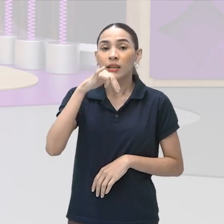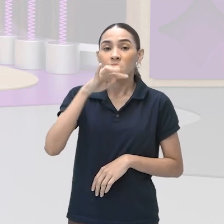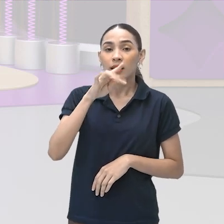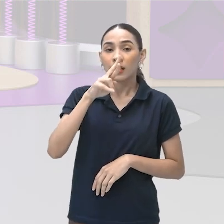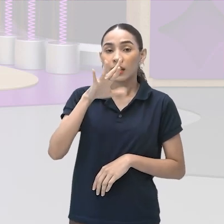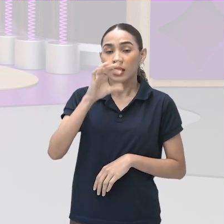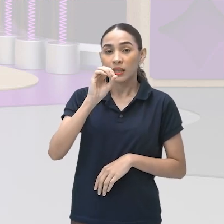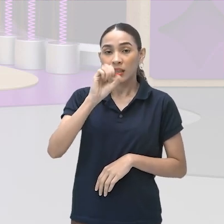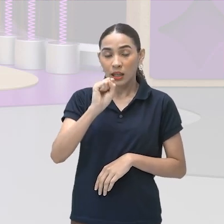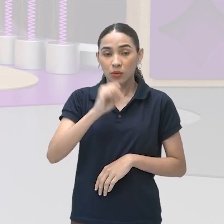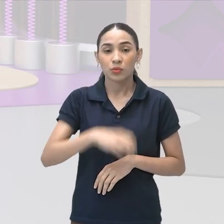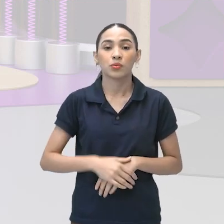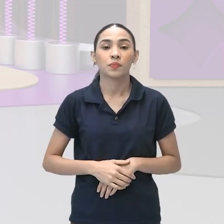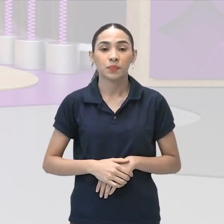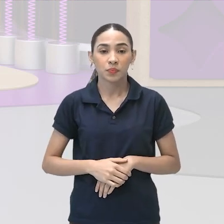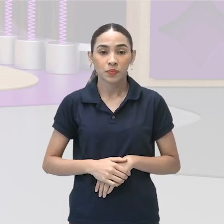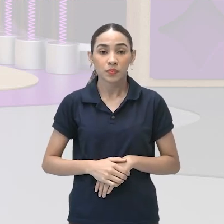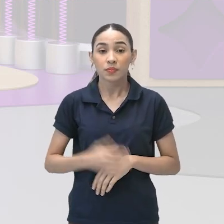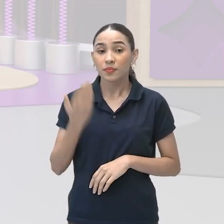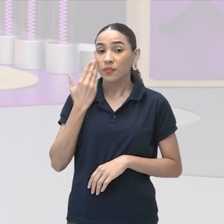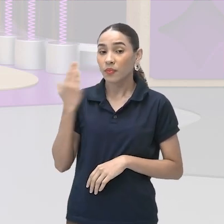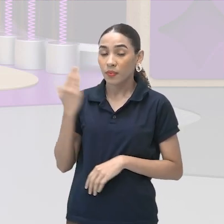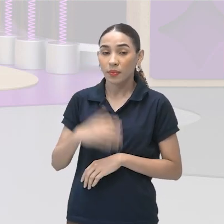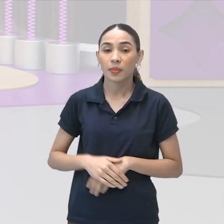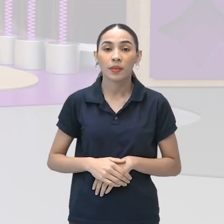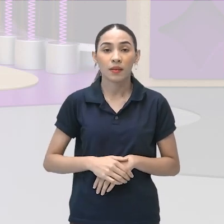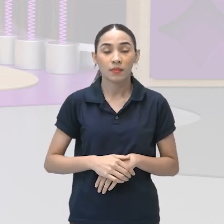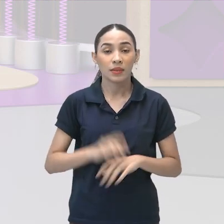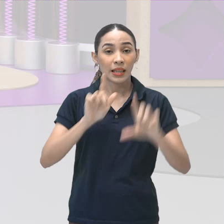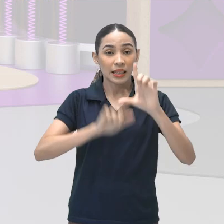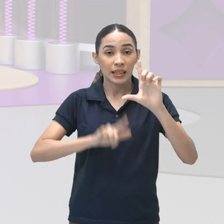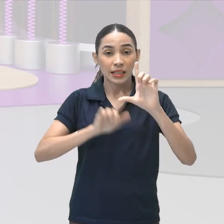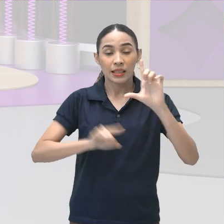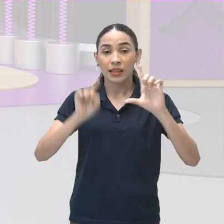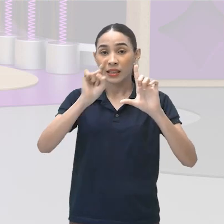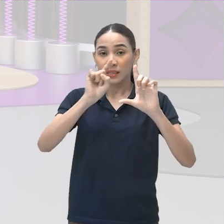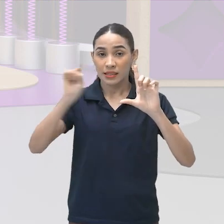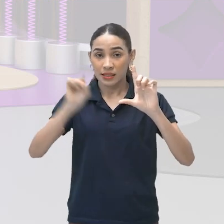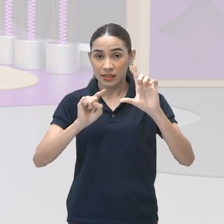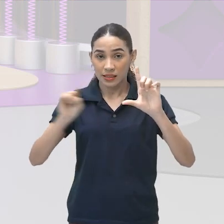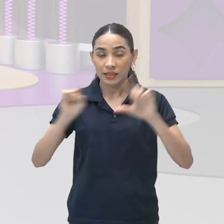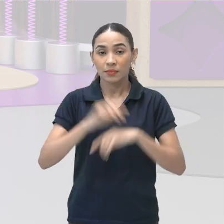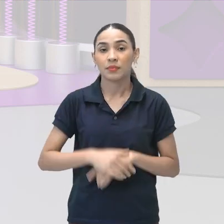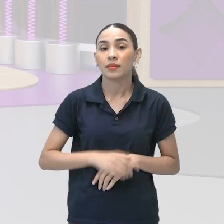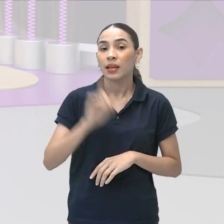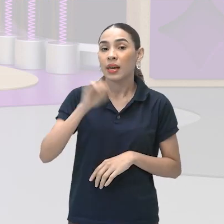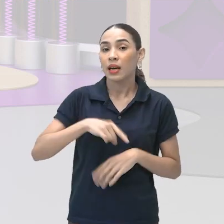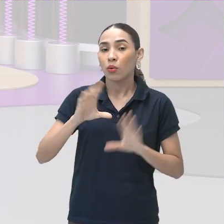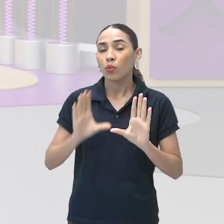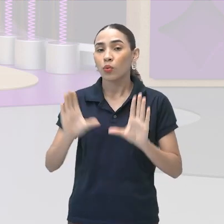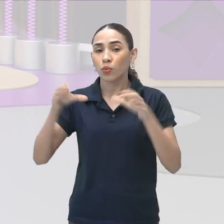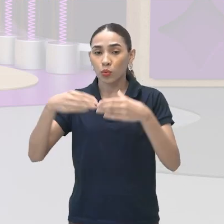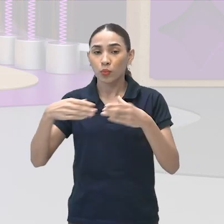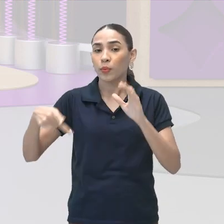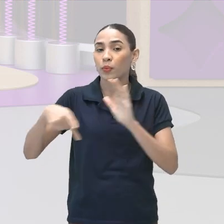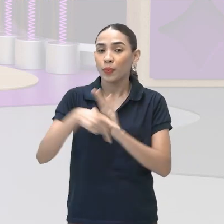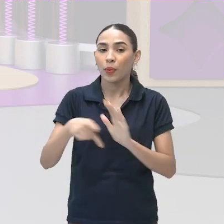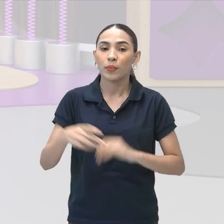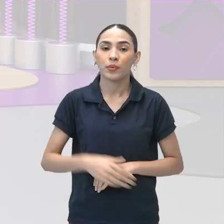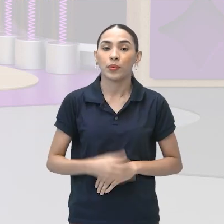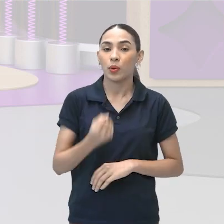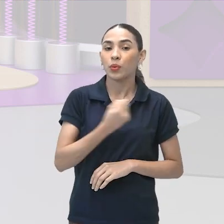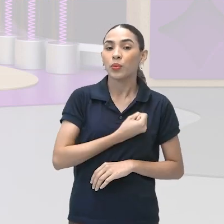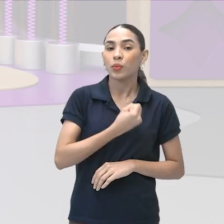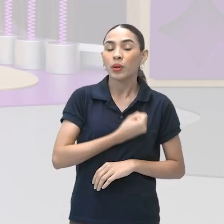O conjunto dos números inteiros, que é representado pela letra Z, ele é um conjunto formado por